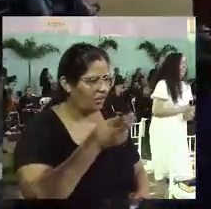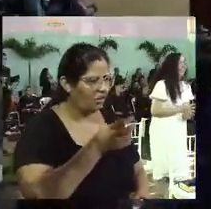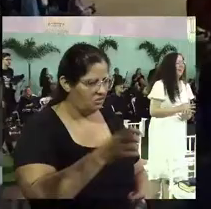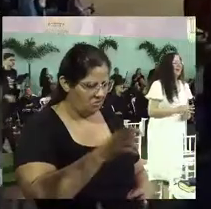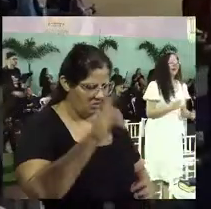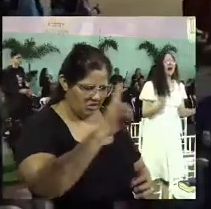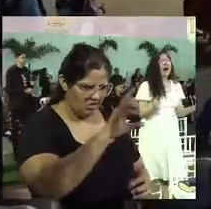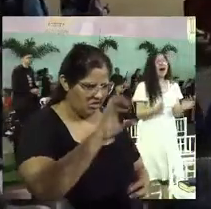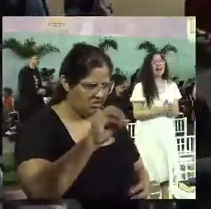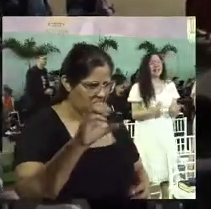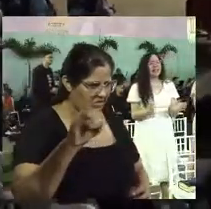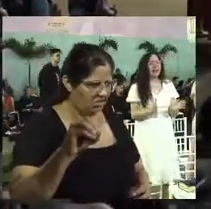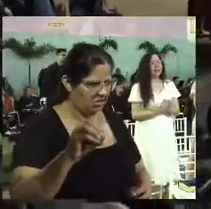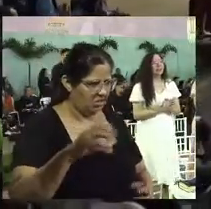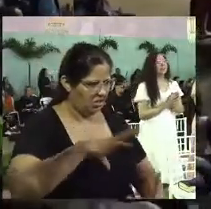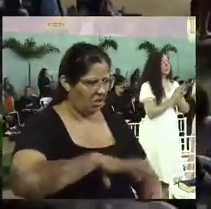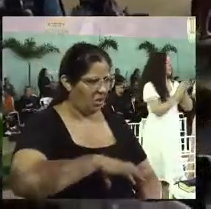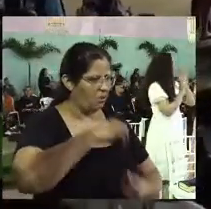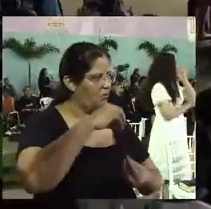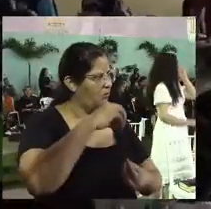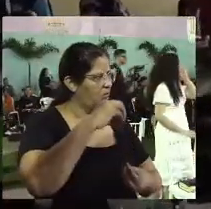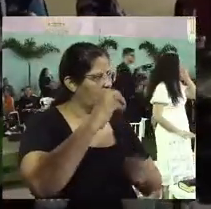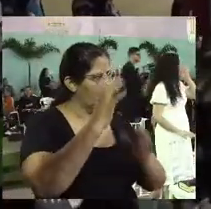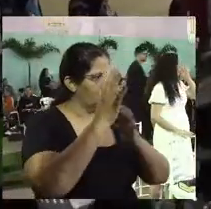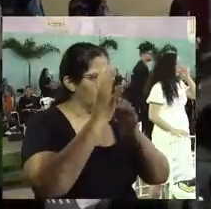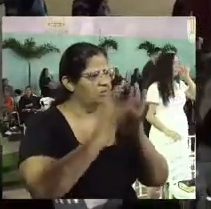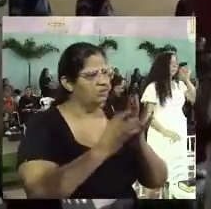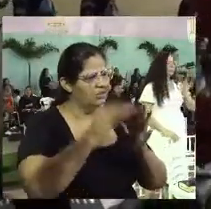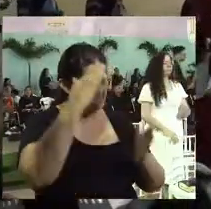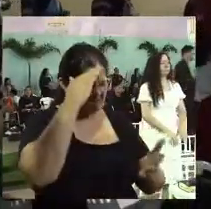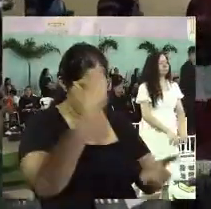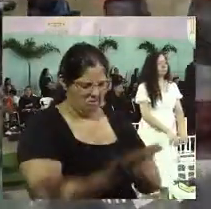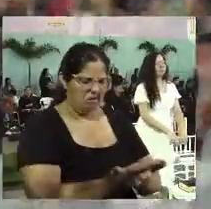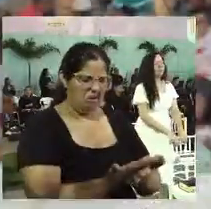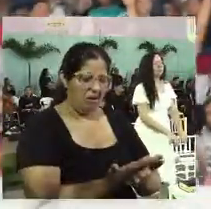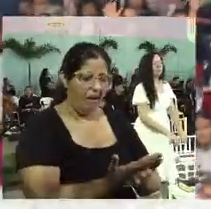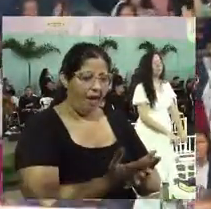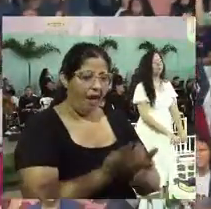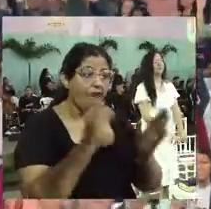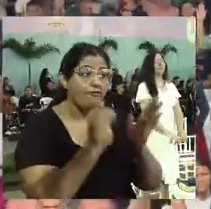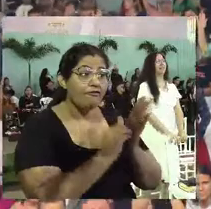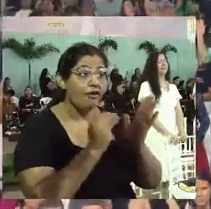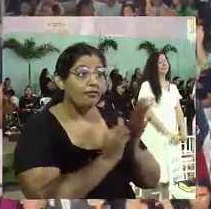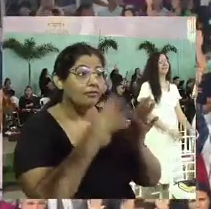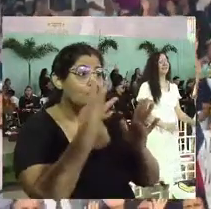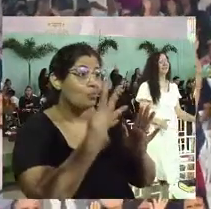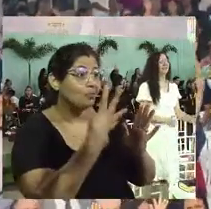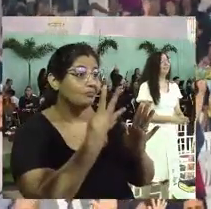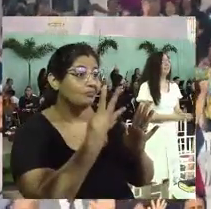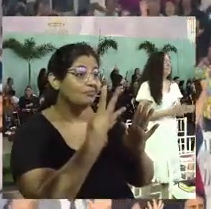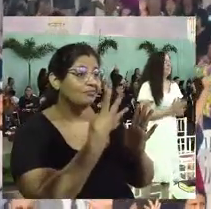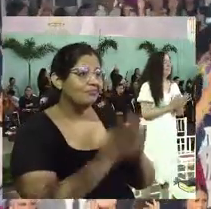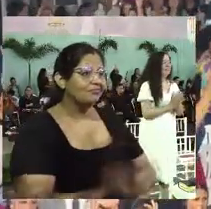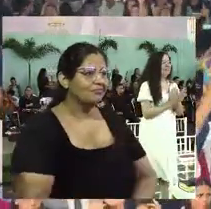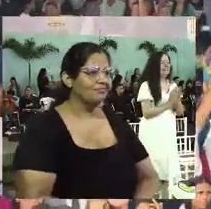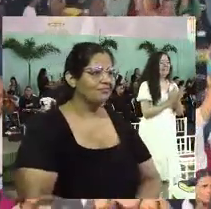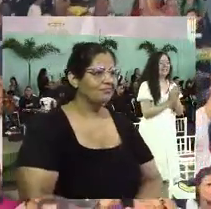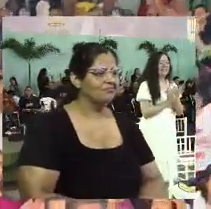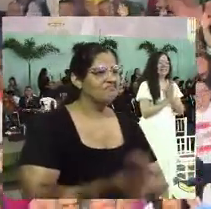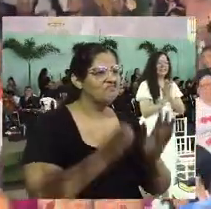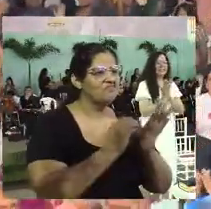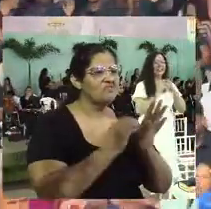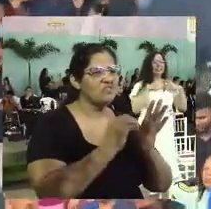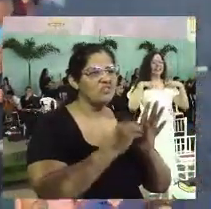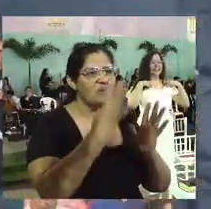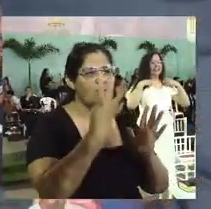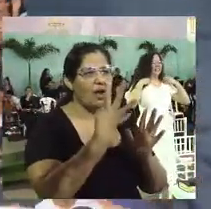96 só falta quatro quem crê são Padre evangélico é o Quarto Homem da fornalha só